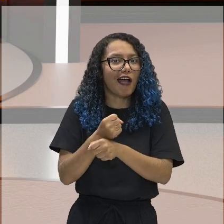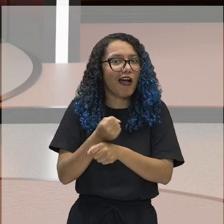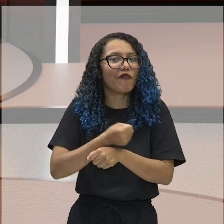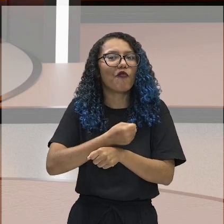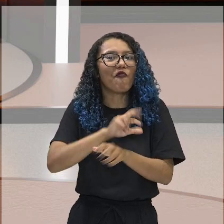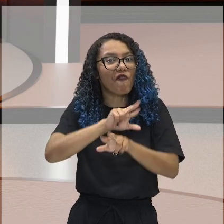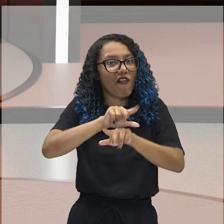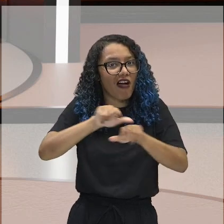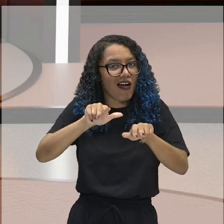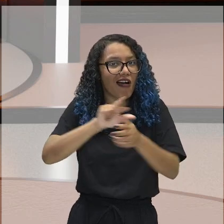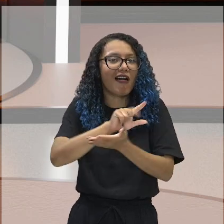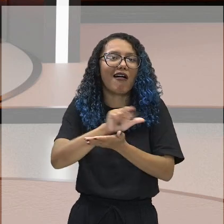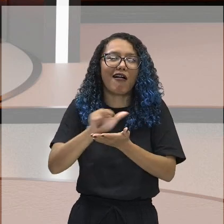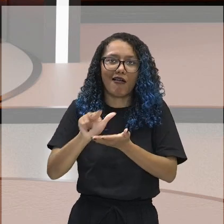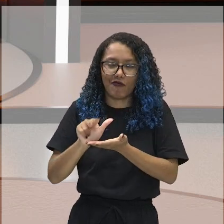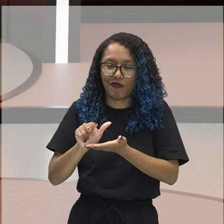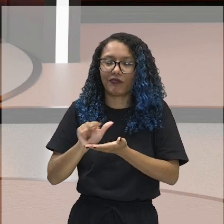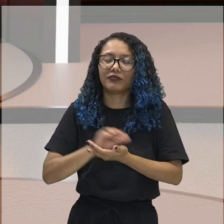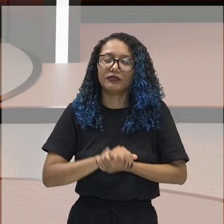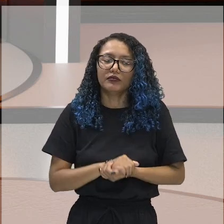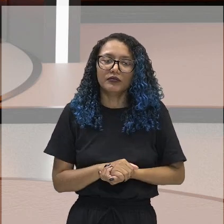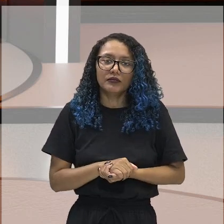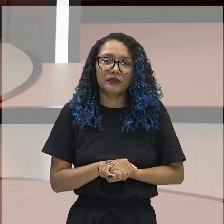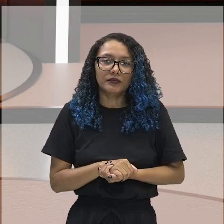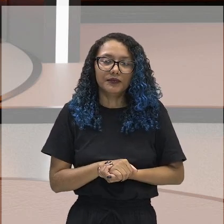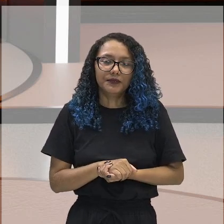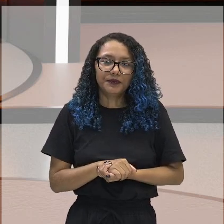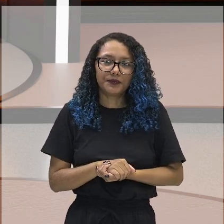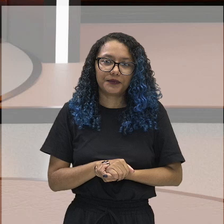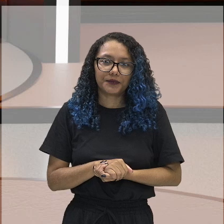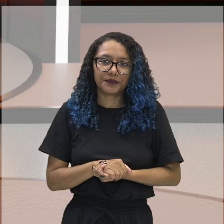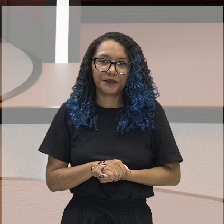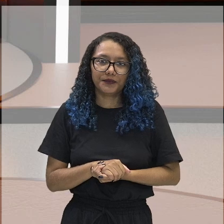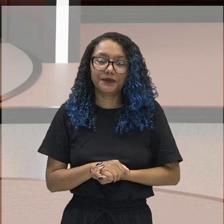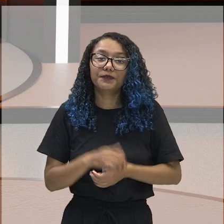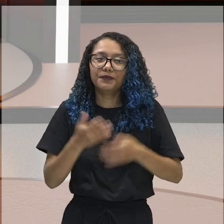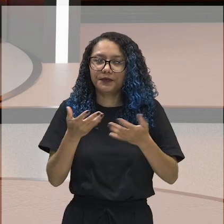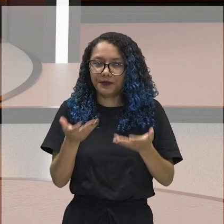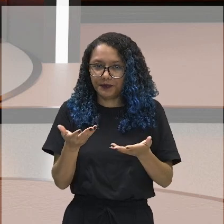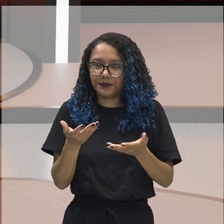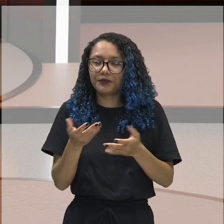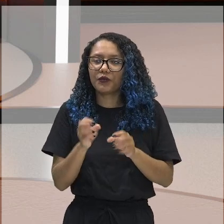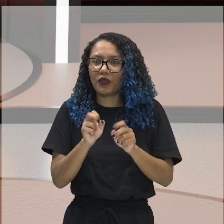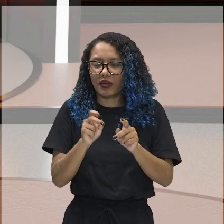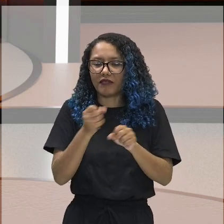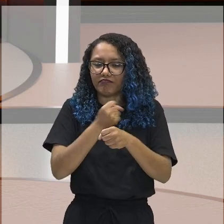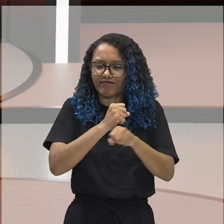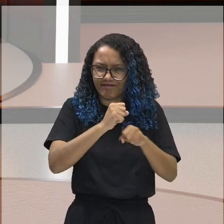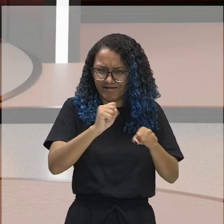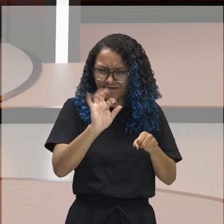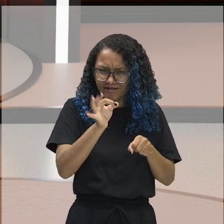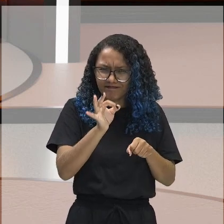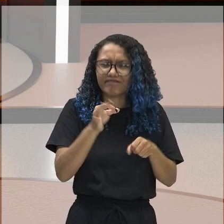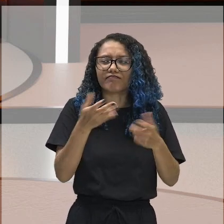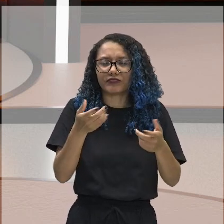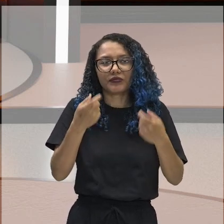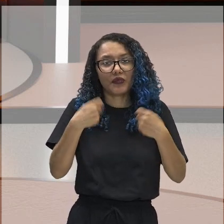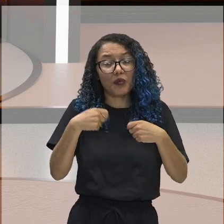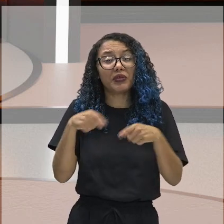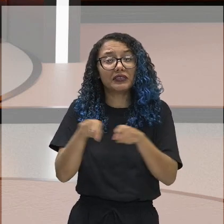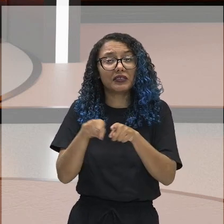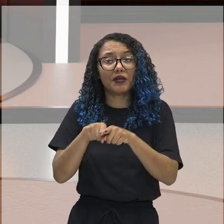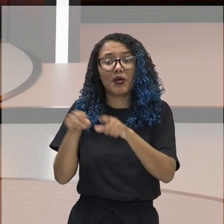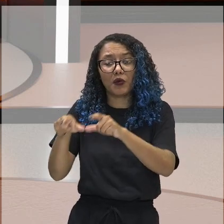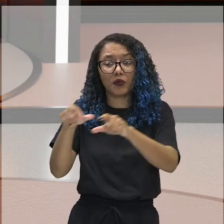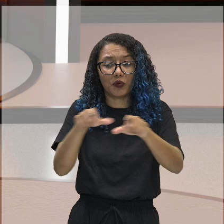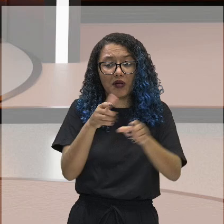Então, se agora a gente tem, então, toda essa expansão do Império Romano, a gente precisa também o quê? Fazer a defesa, então,